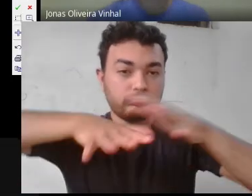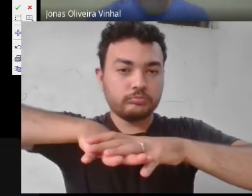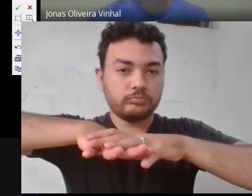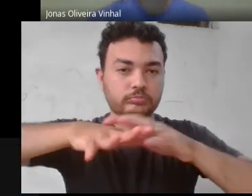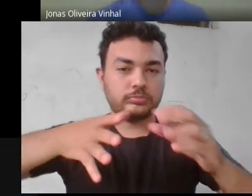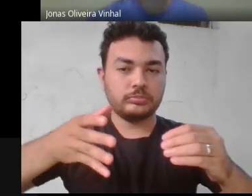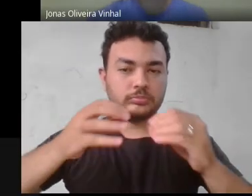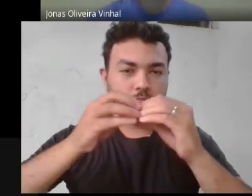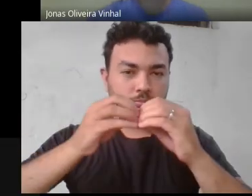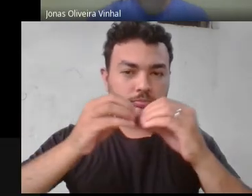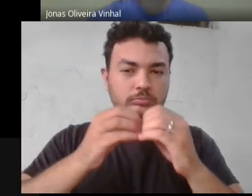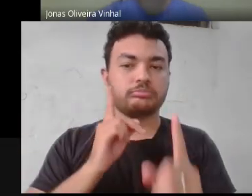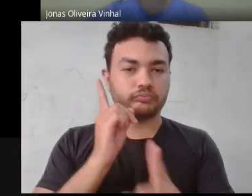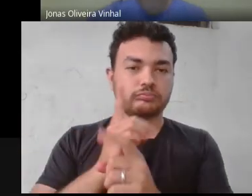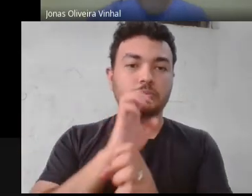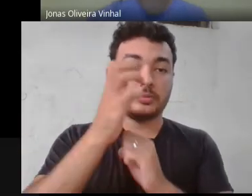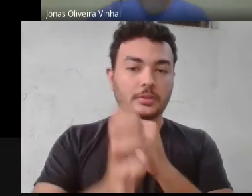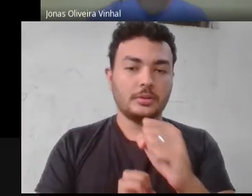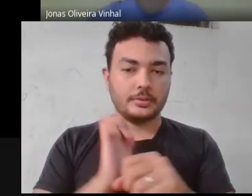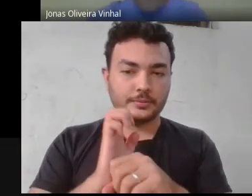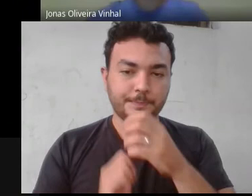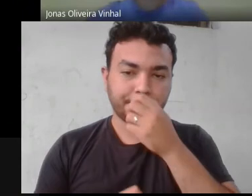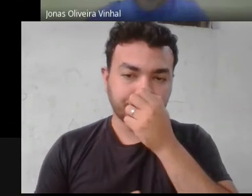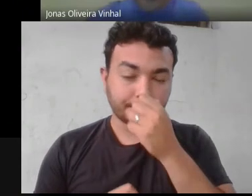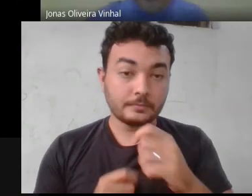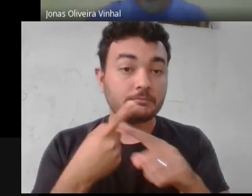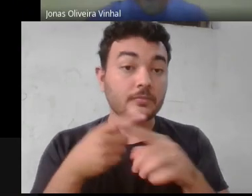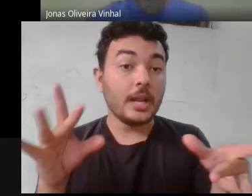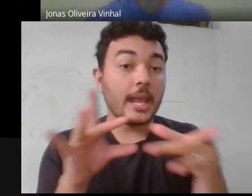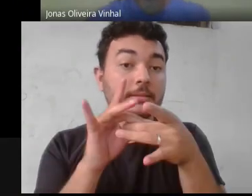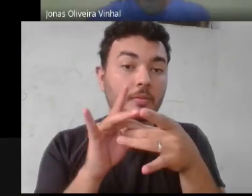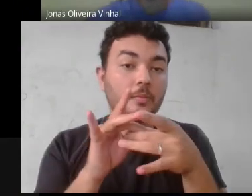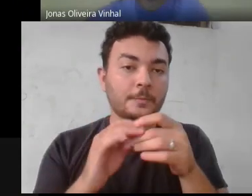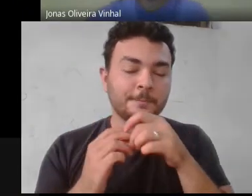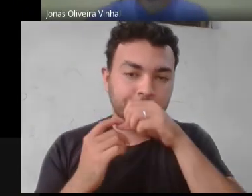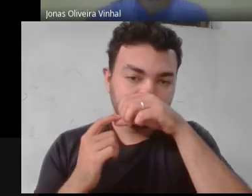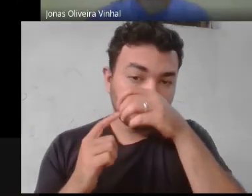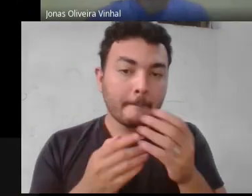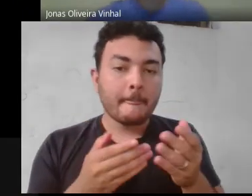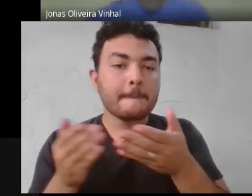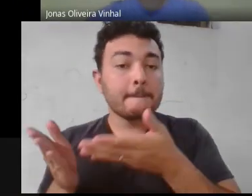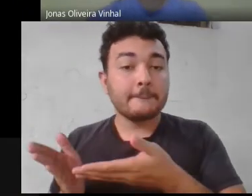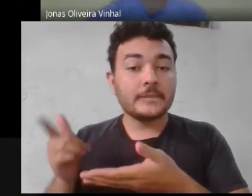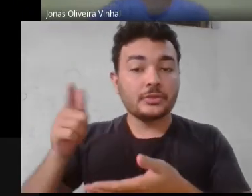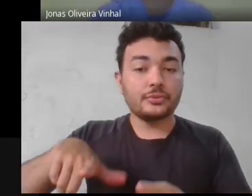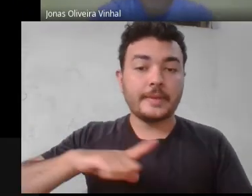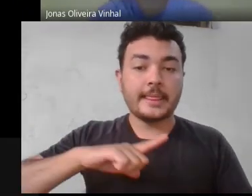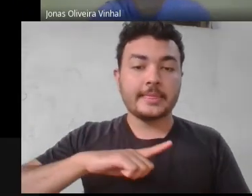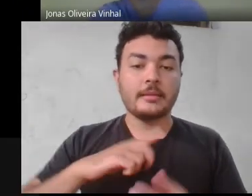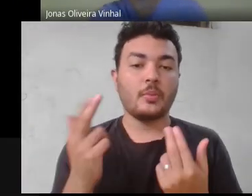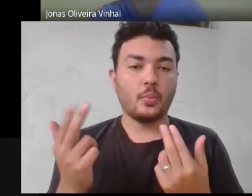a maior probabilidade de ser encontrado os elétrons quando a ligação química foi formada. E aqui a gente tem a mesma situação, só